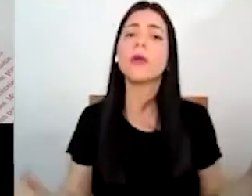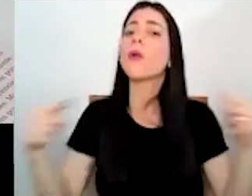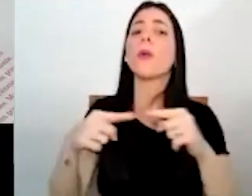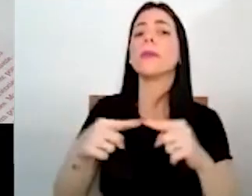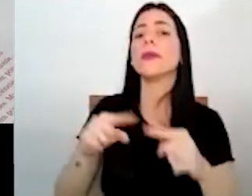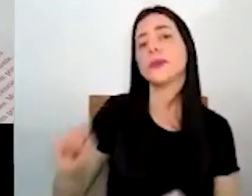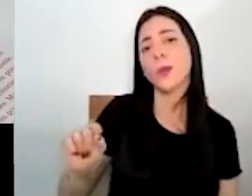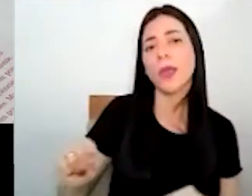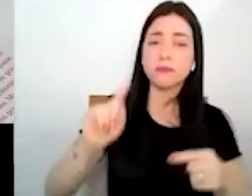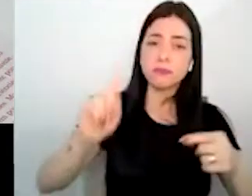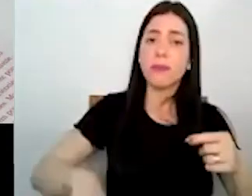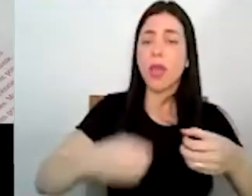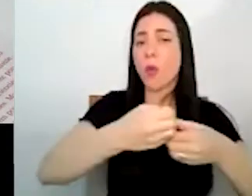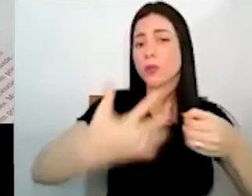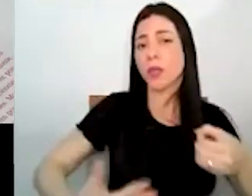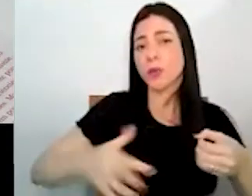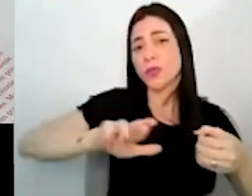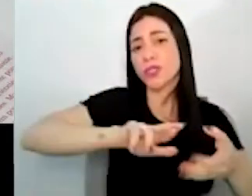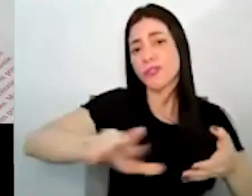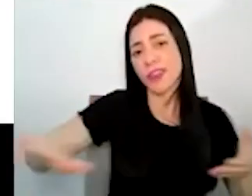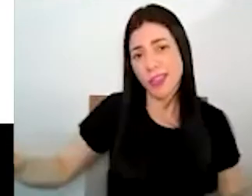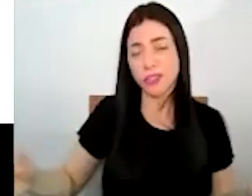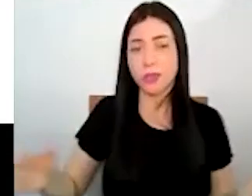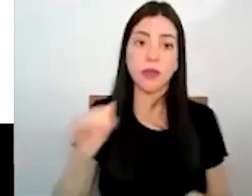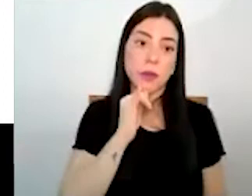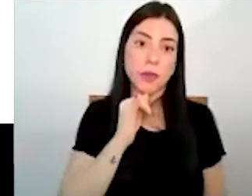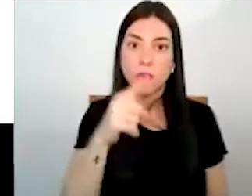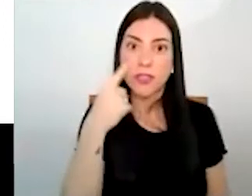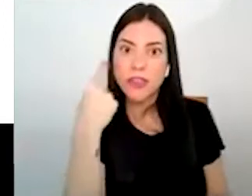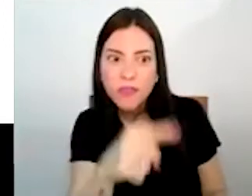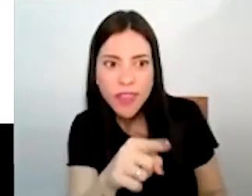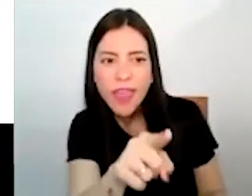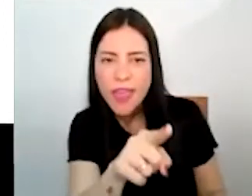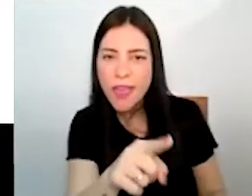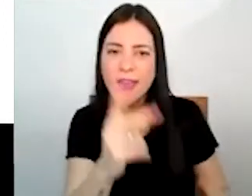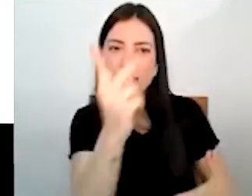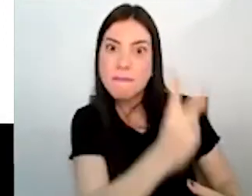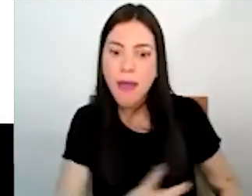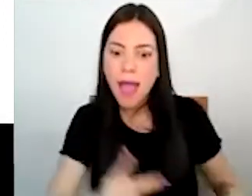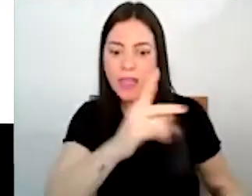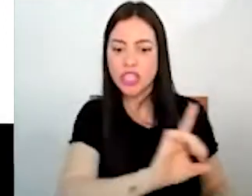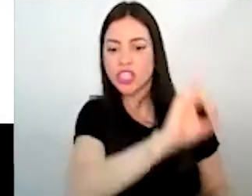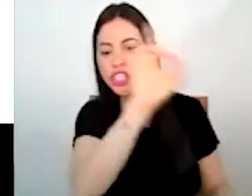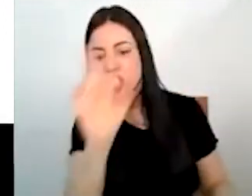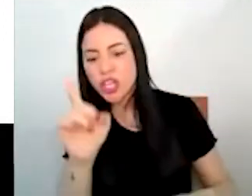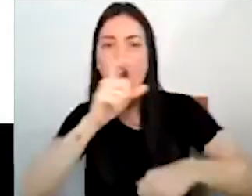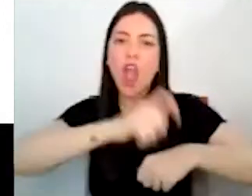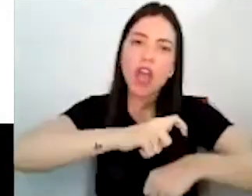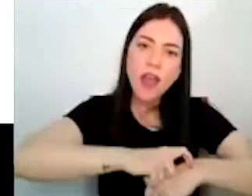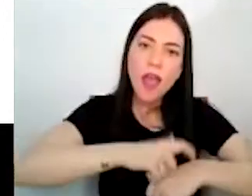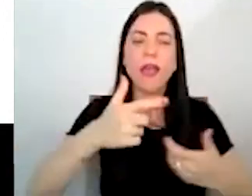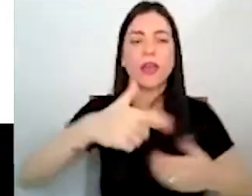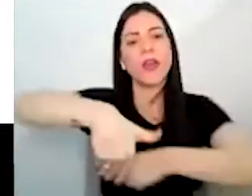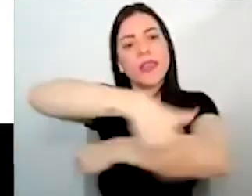os conteúdos que tinham ali. Então, de um lado você tinha o que a gente estava vendo aqui, que é essa imagem grande, né, com dia, horário, né, endereço, como